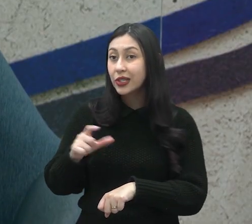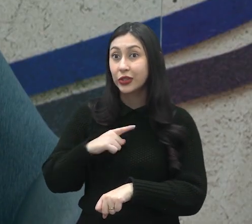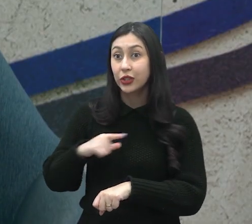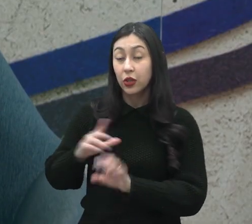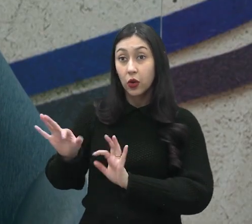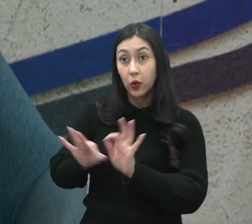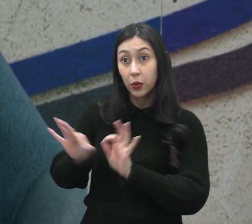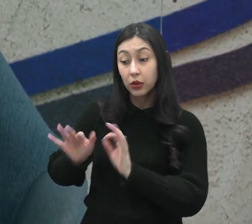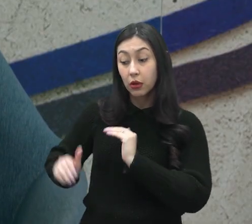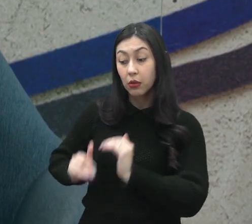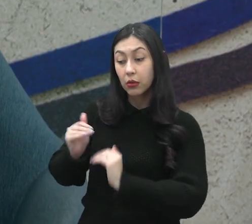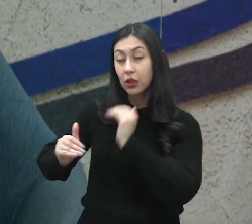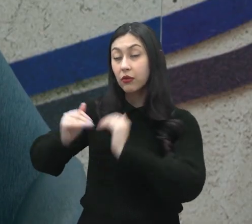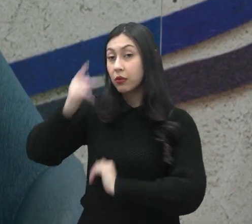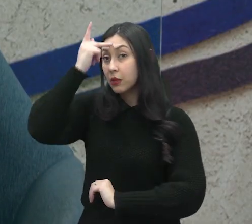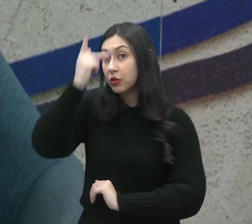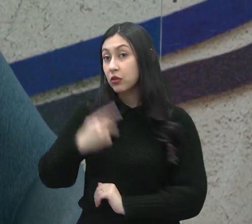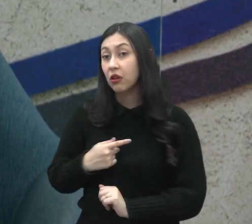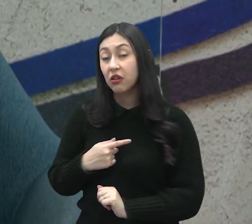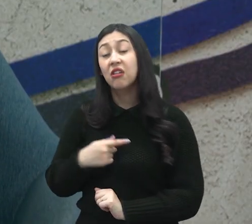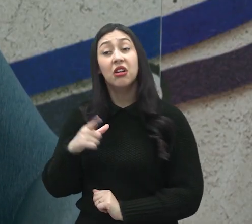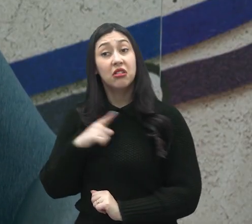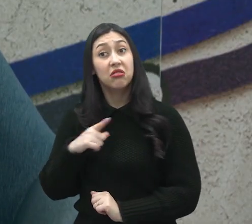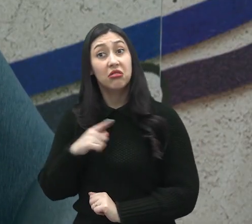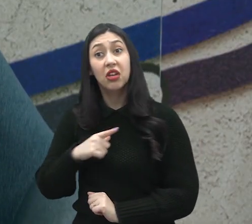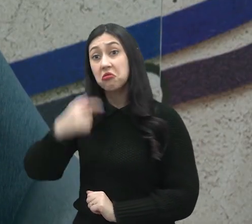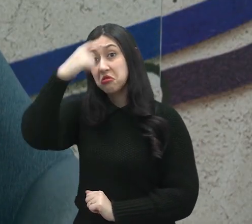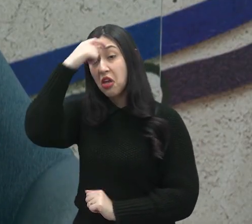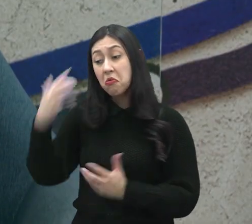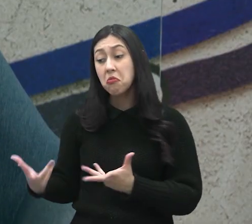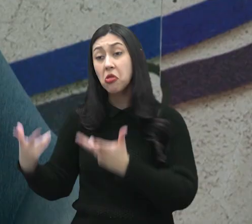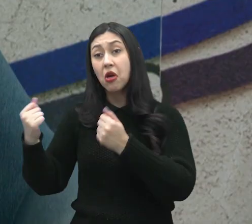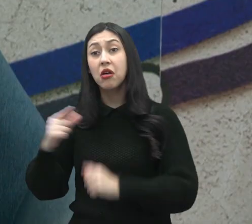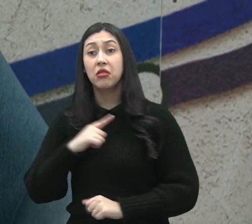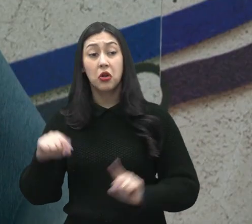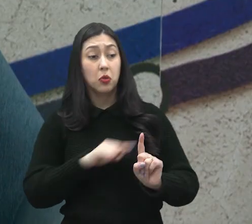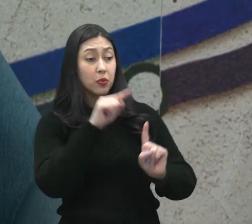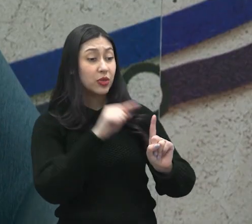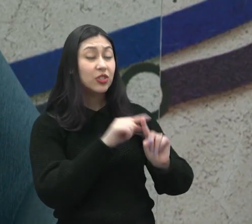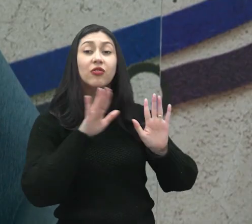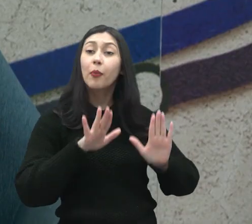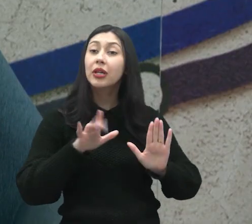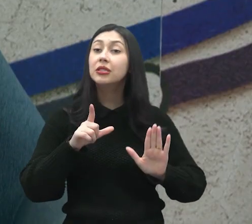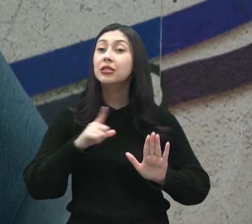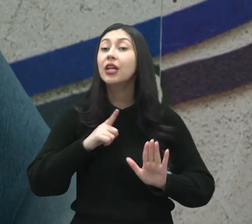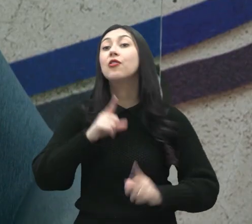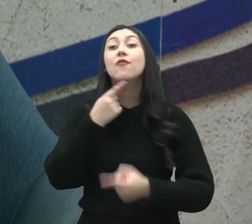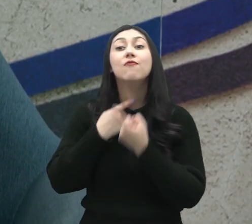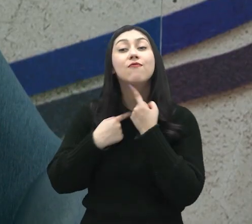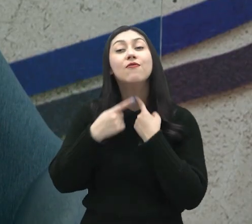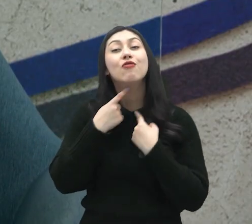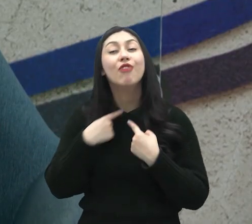programa de desenvolvimento. Então, eu posso ter minha vocação, posso ter o meu propósito, mas eu também tenho os meus objetivos, né? Que são